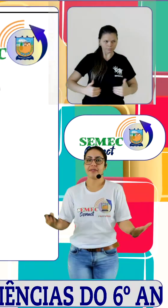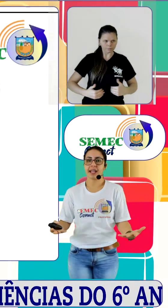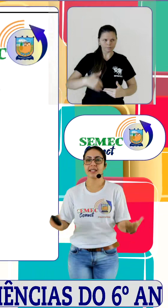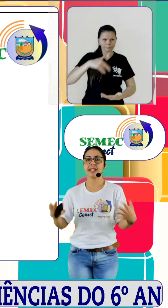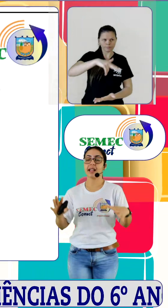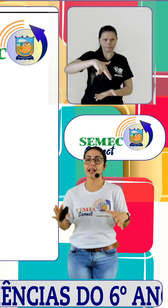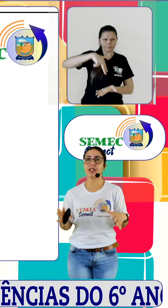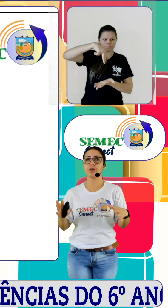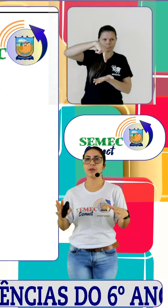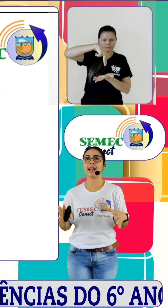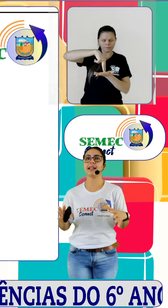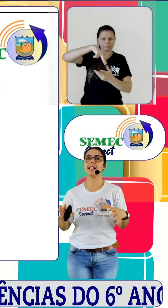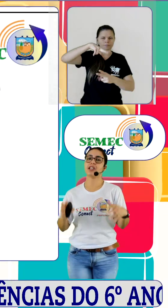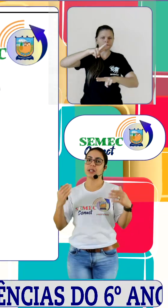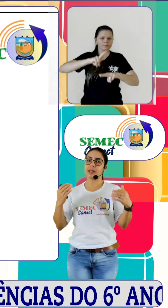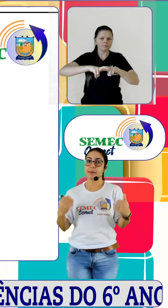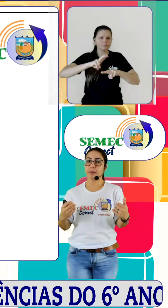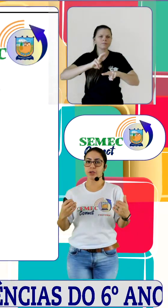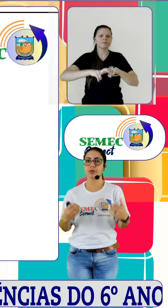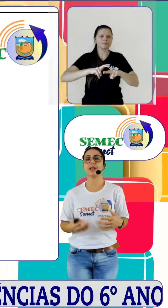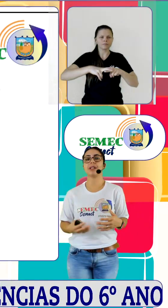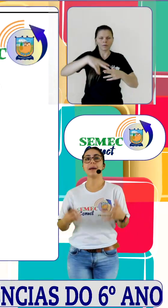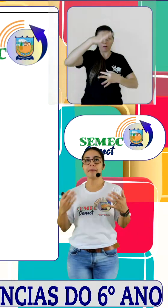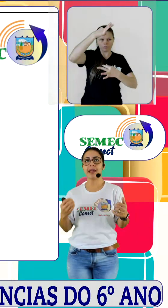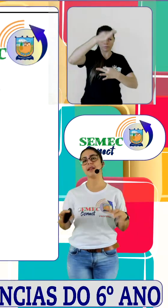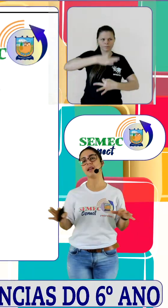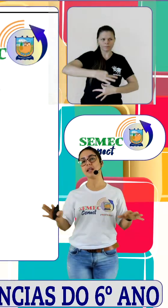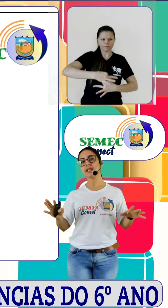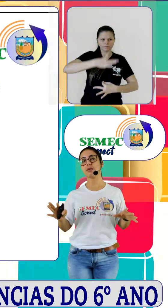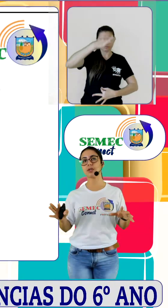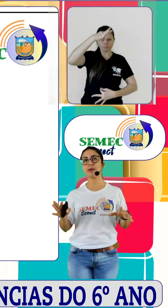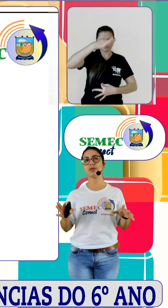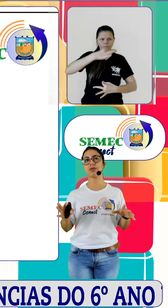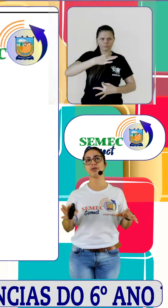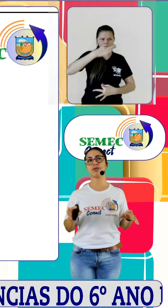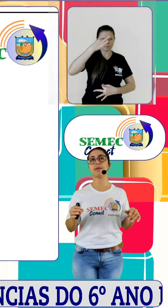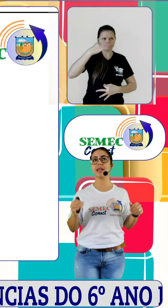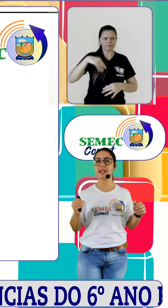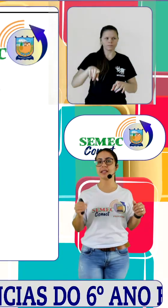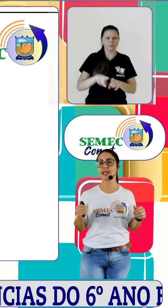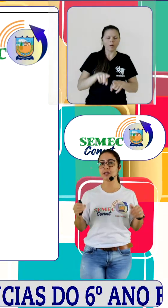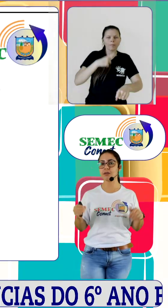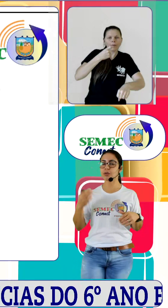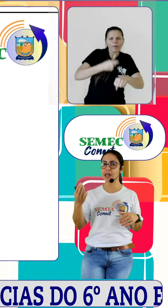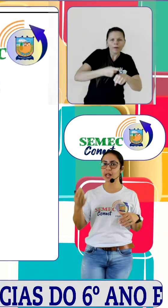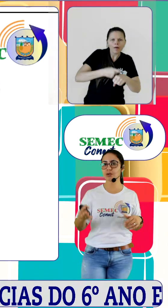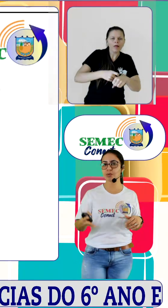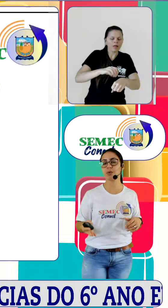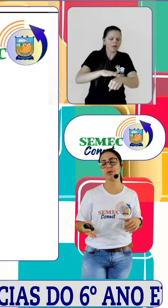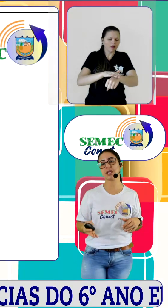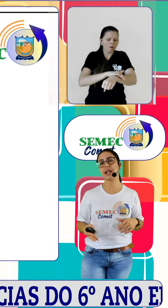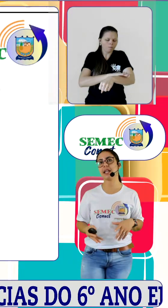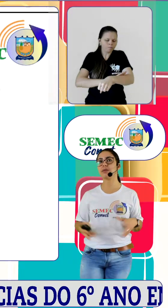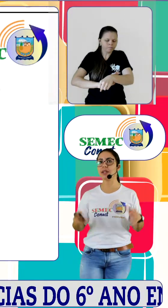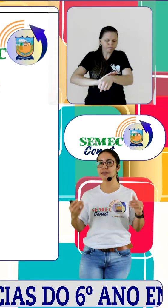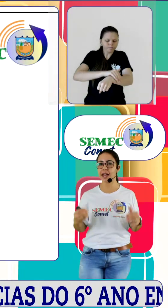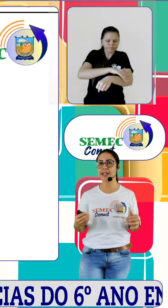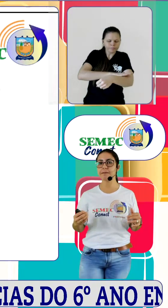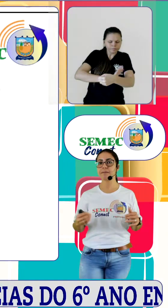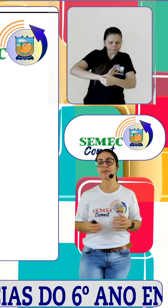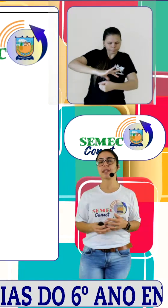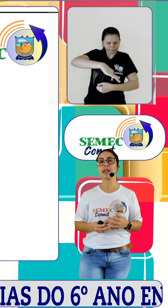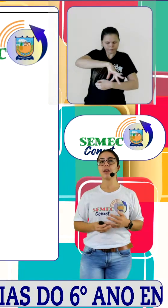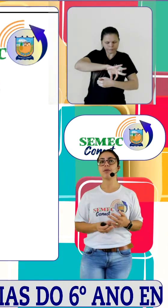pé, ficar sentada, ajoelhada, a questão da minha postura, também são os meus ossos, também é esse tecido muscular junto com o esquelético que